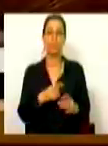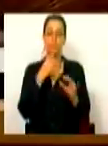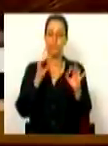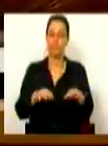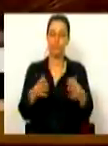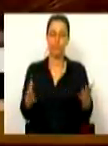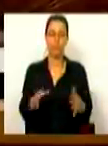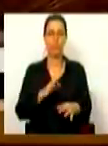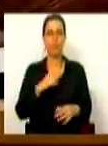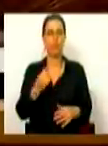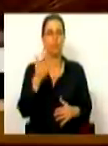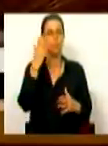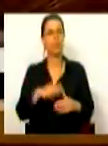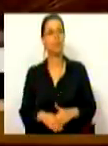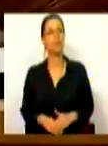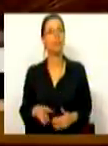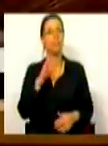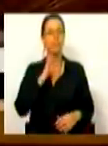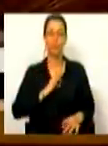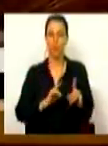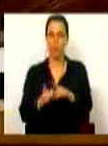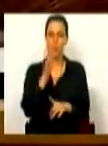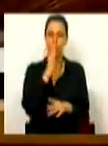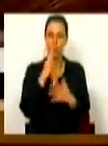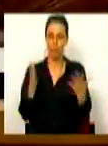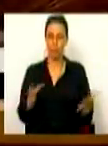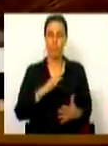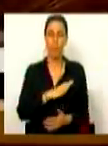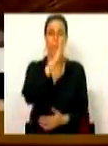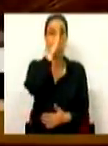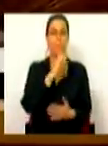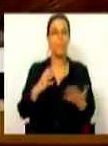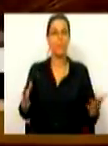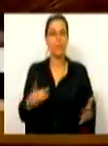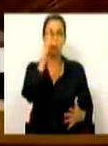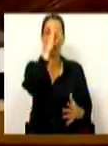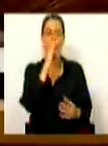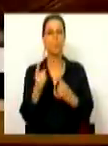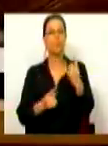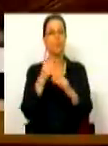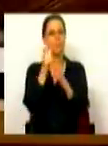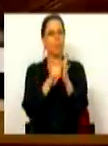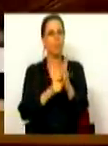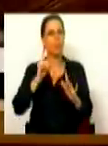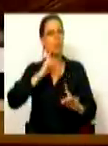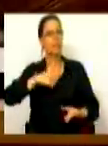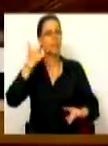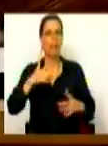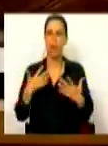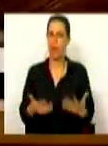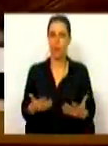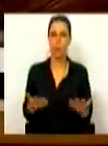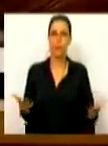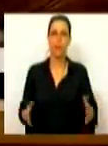terminar, Sr. Presidente, Sras. E Srs. Deputados e Sr. Ministro, lembrando alguns aspectos importantes da